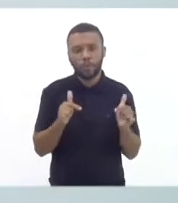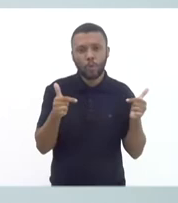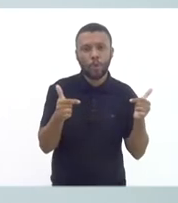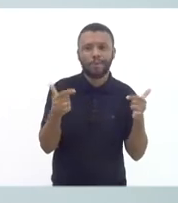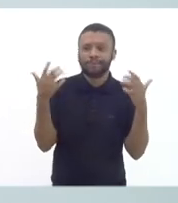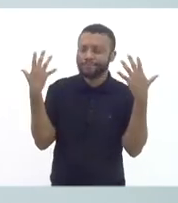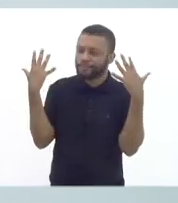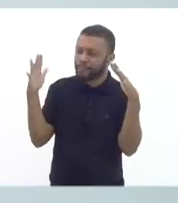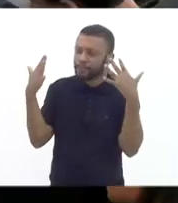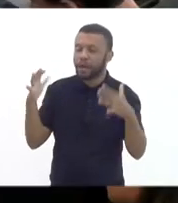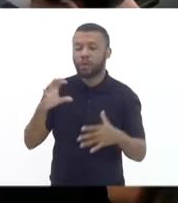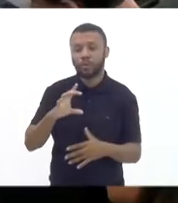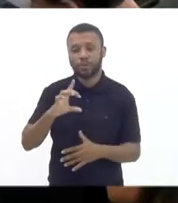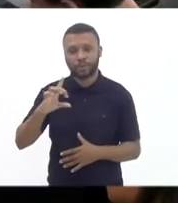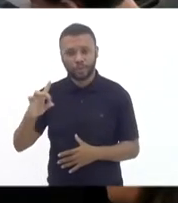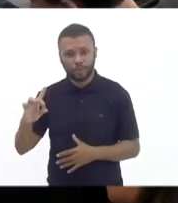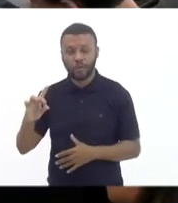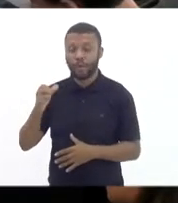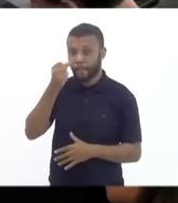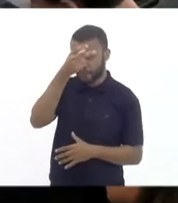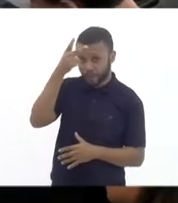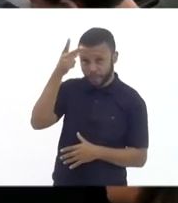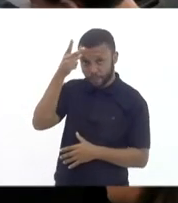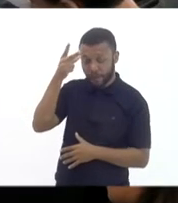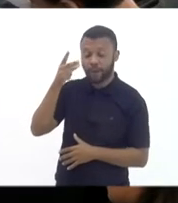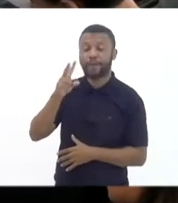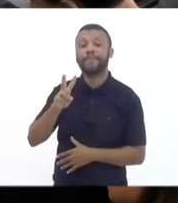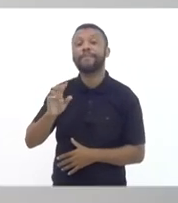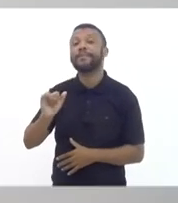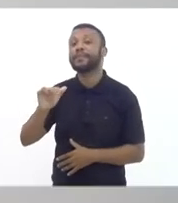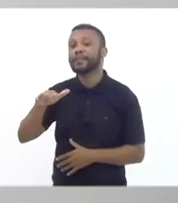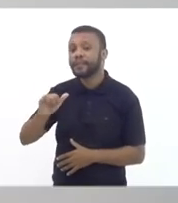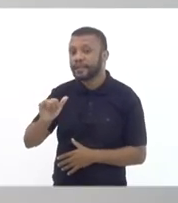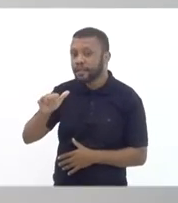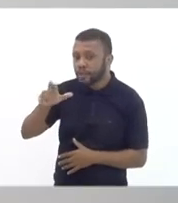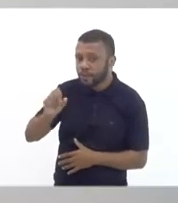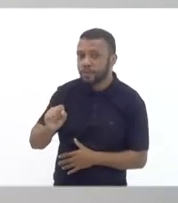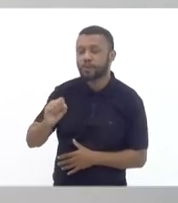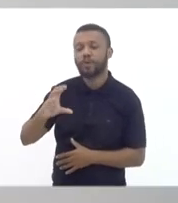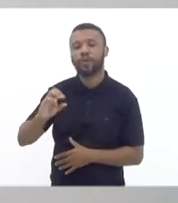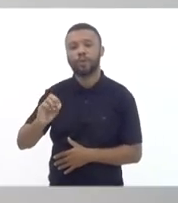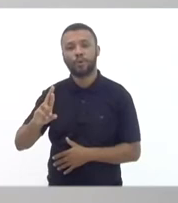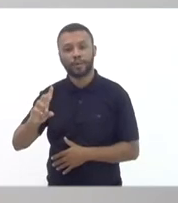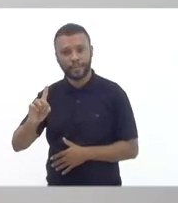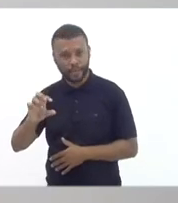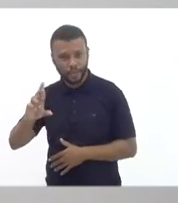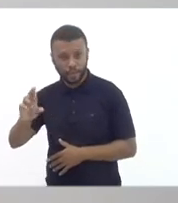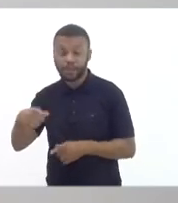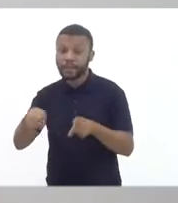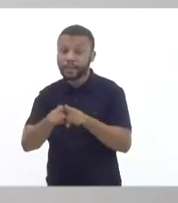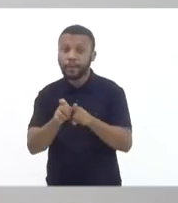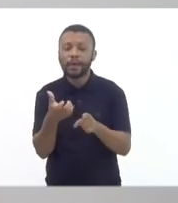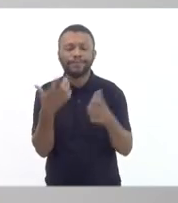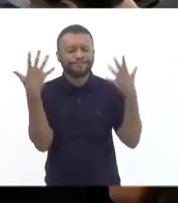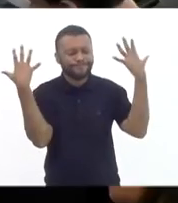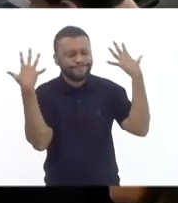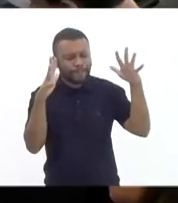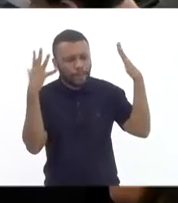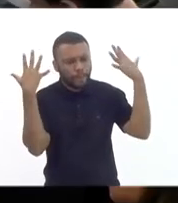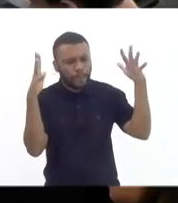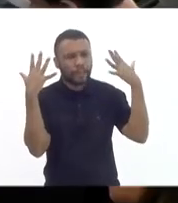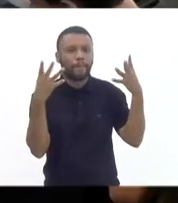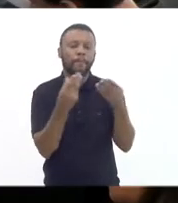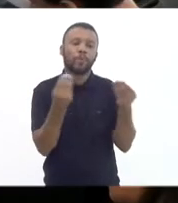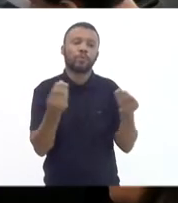coordenador municipal, Vinícius Cordeiro. E eu quero parabenizar muito o coordenador de Maricá, Fabiano. Porque